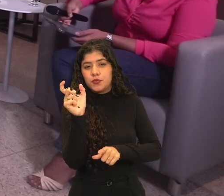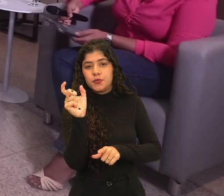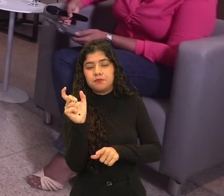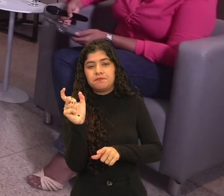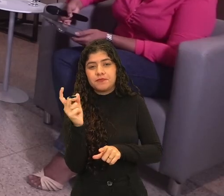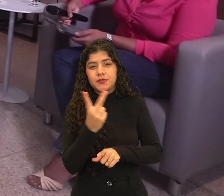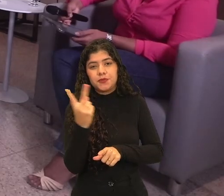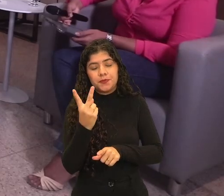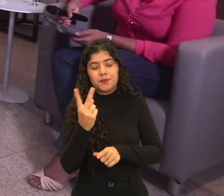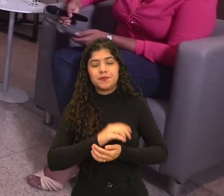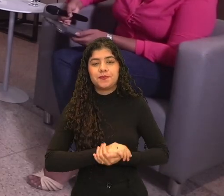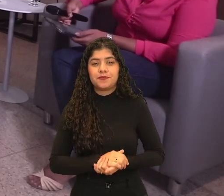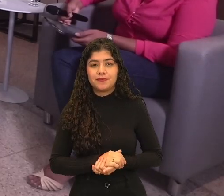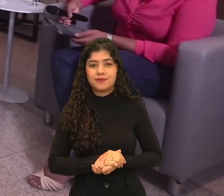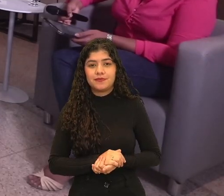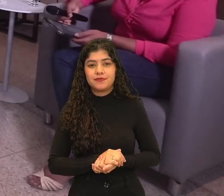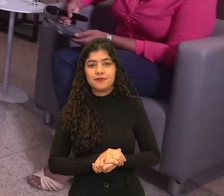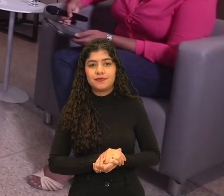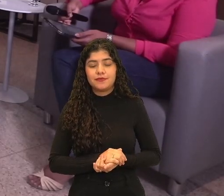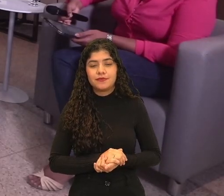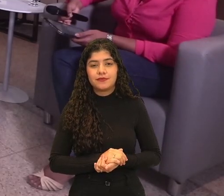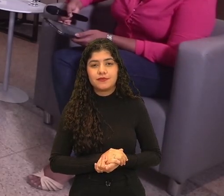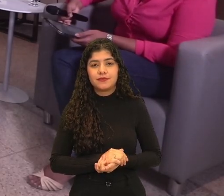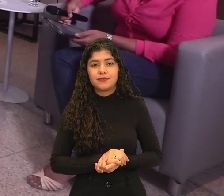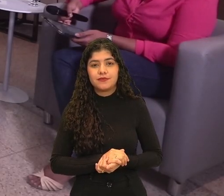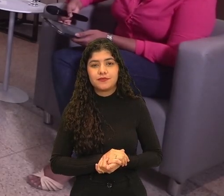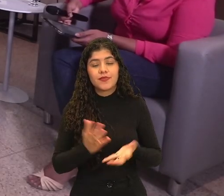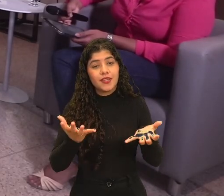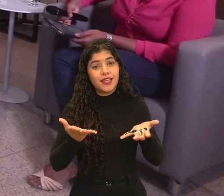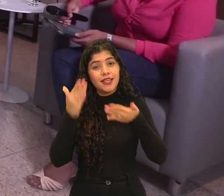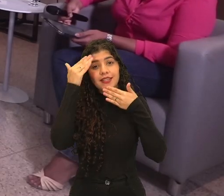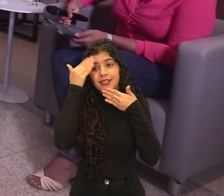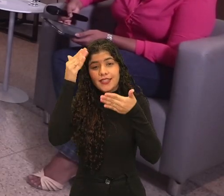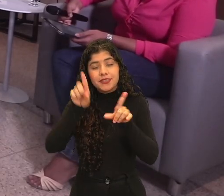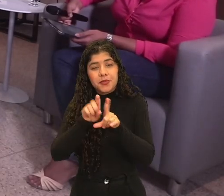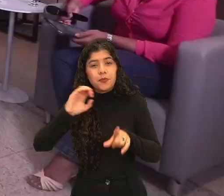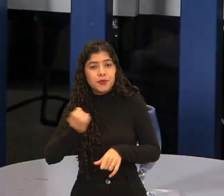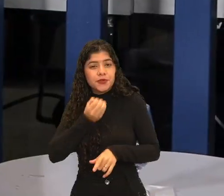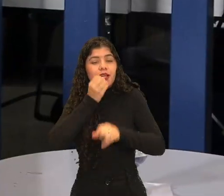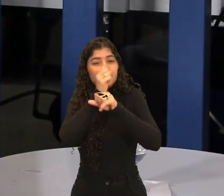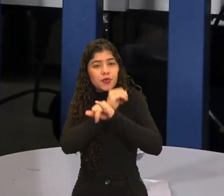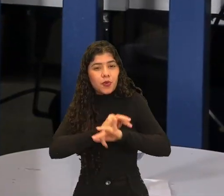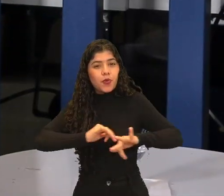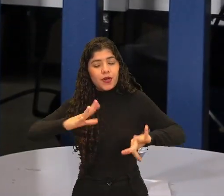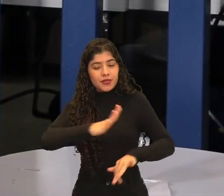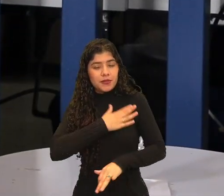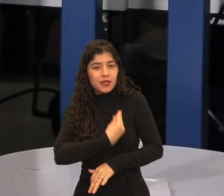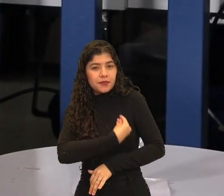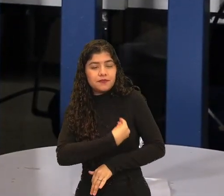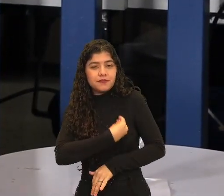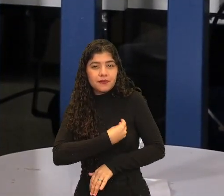palavrinhas. Tá. Eu só gostaria de agradecer a oportunidade, né, de compartilhar um pouco da minha trajetória, né,